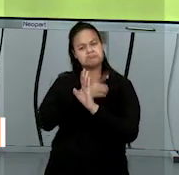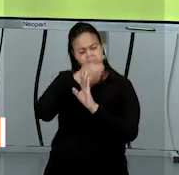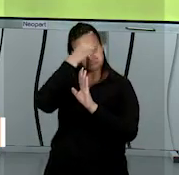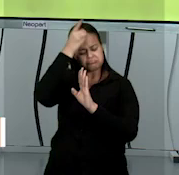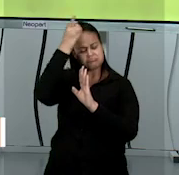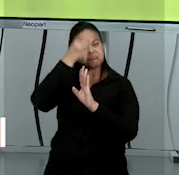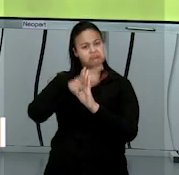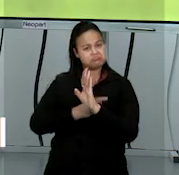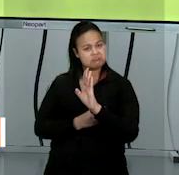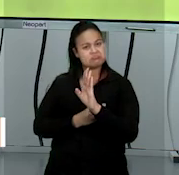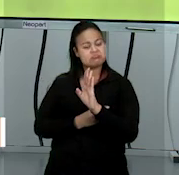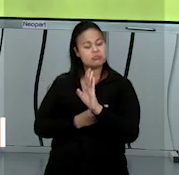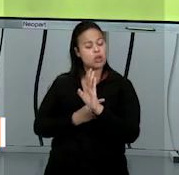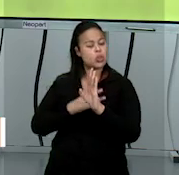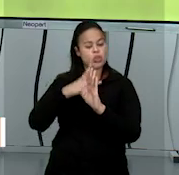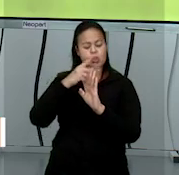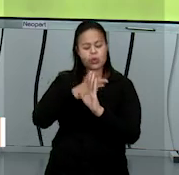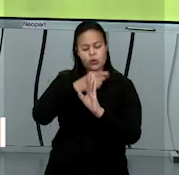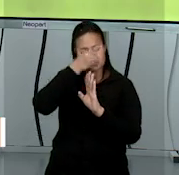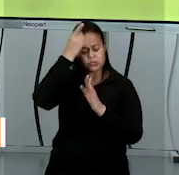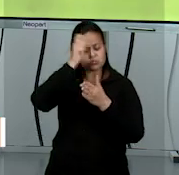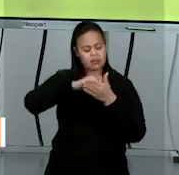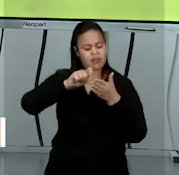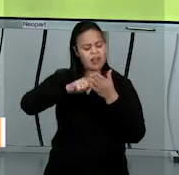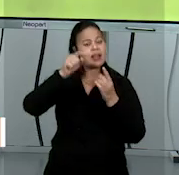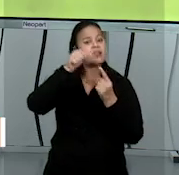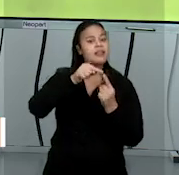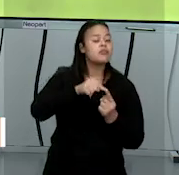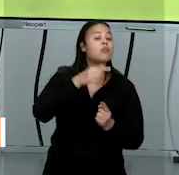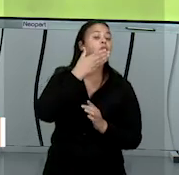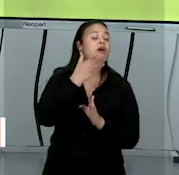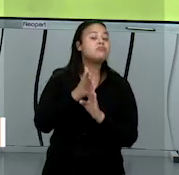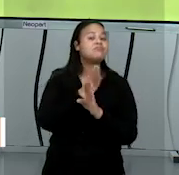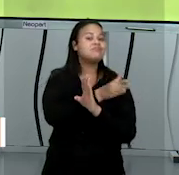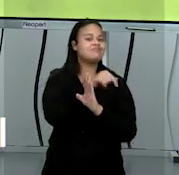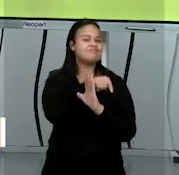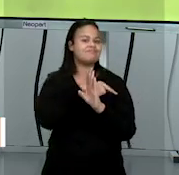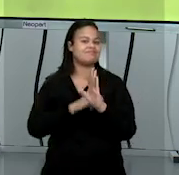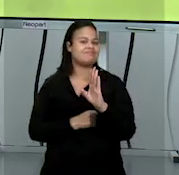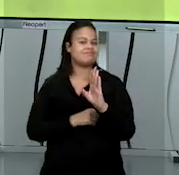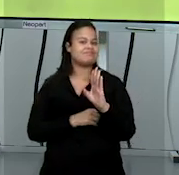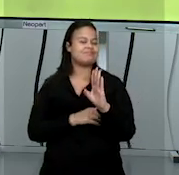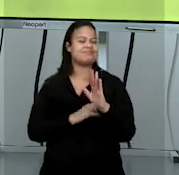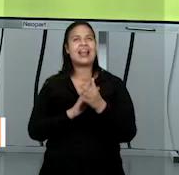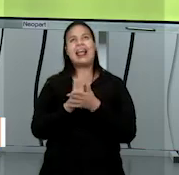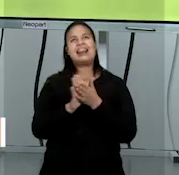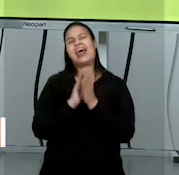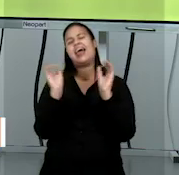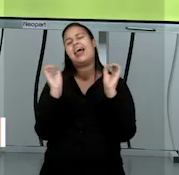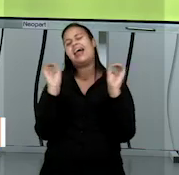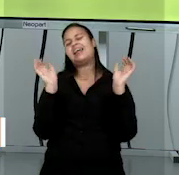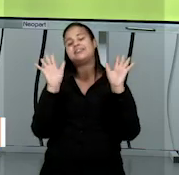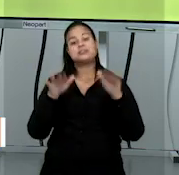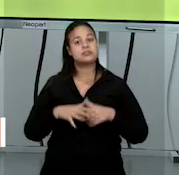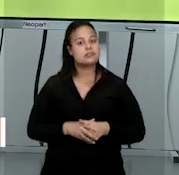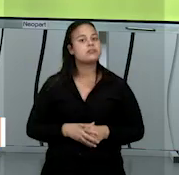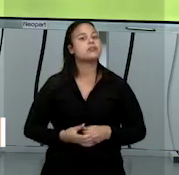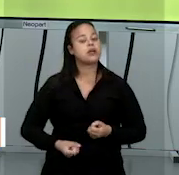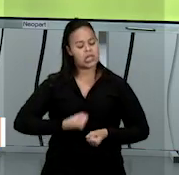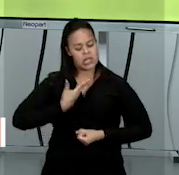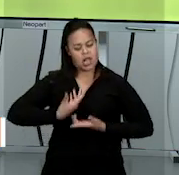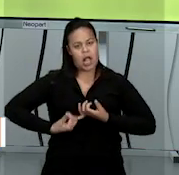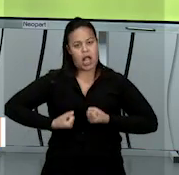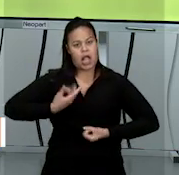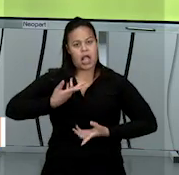Todo artista cria algo com uma intenção. Né? Ele não cria à toa ou do nada. Ele está expressando o sentimento, a